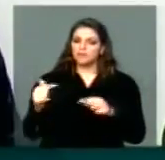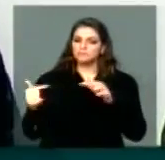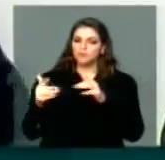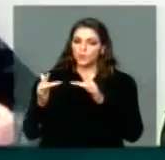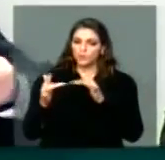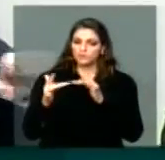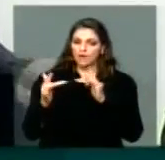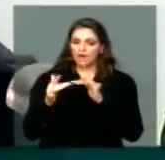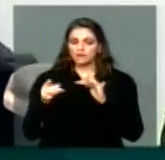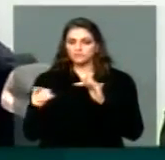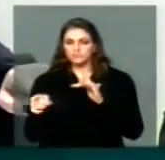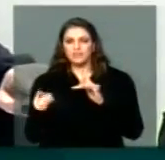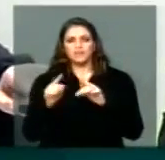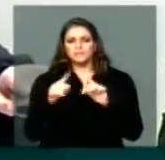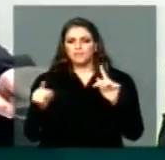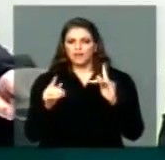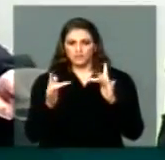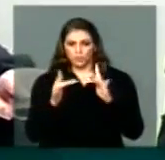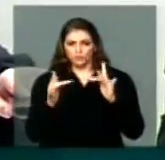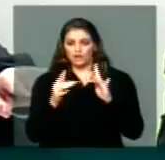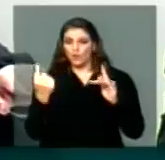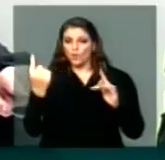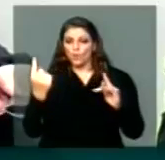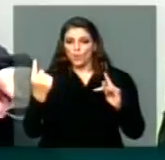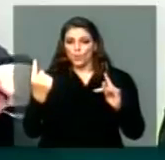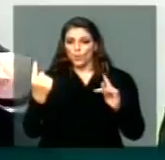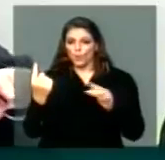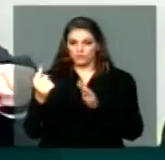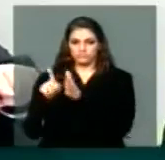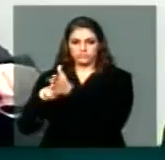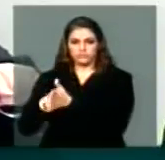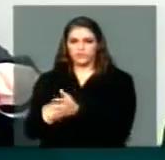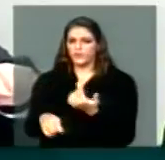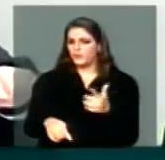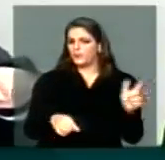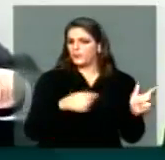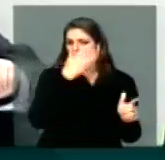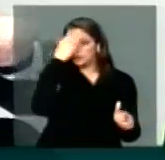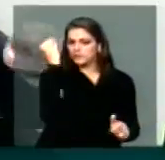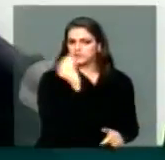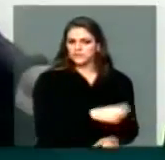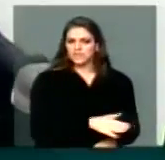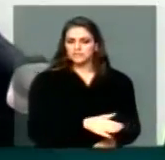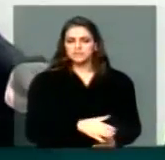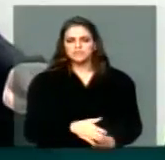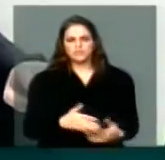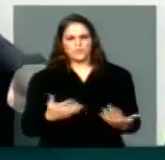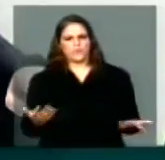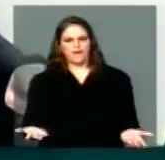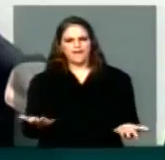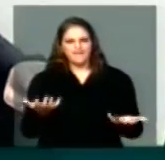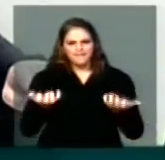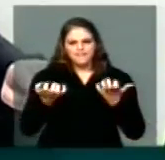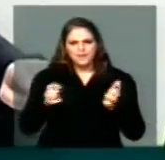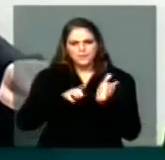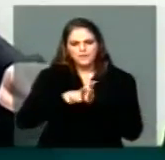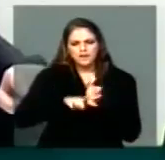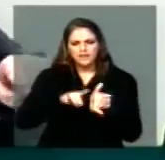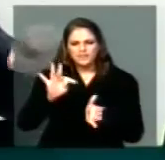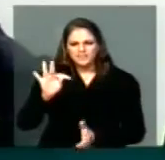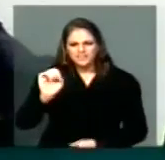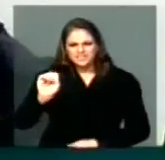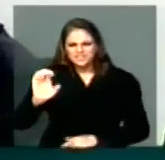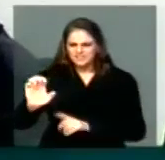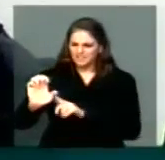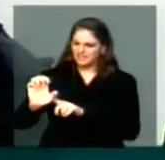senadora. E lá não se faz, o procurador pede, no pedido de instauração de inquérito, para fazer a pesquisa do Tribunal Superior